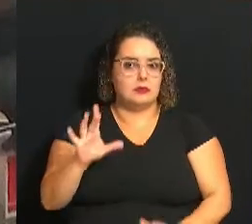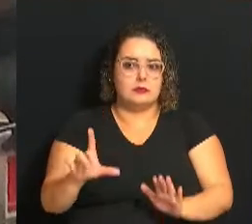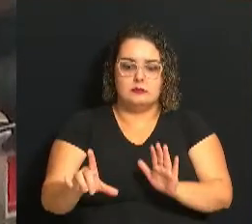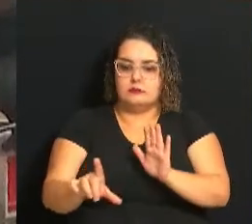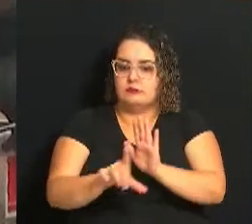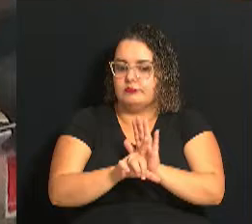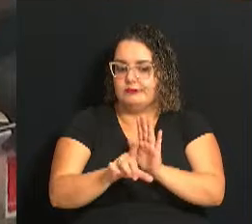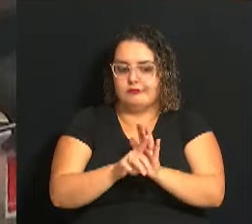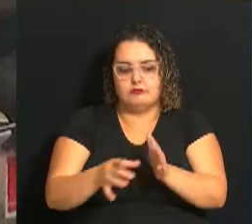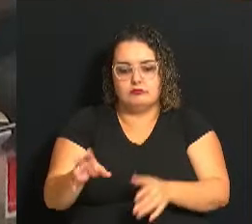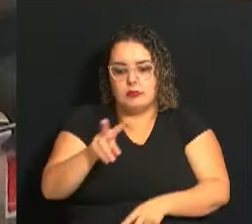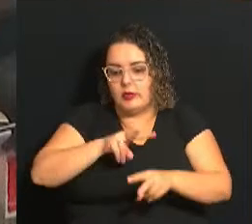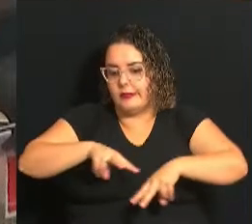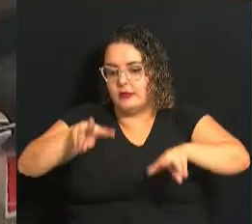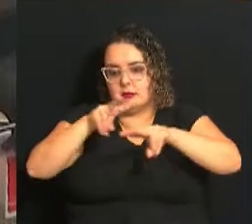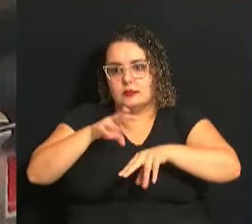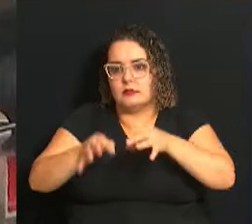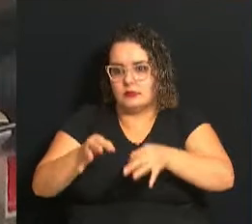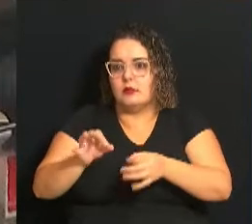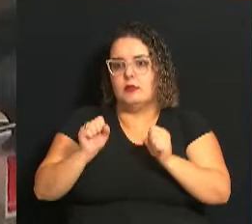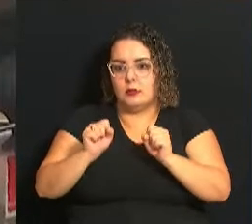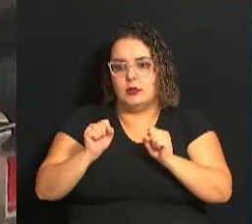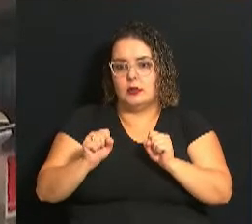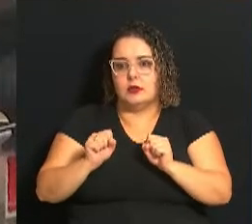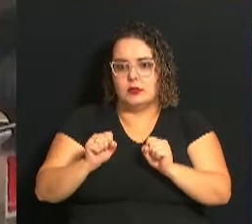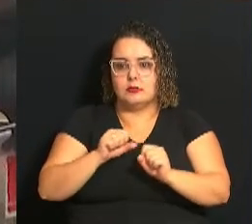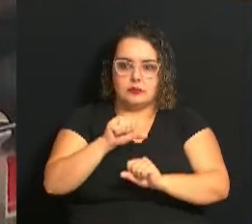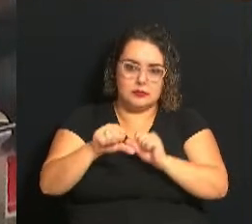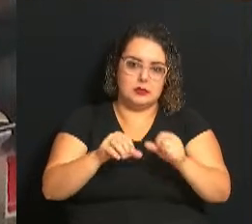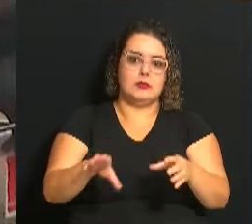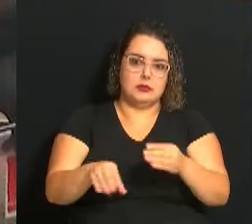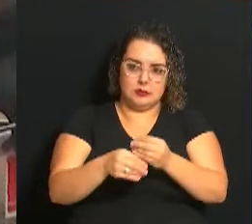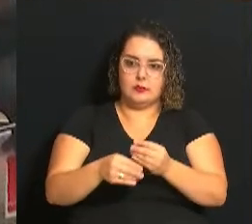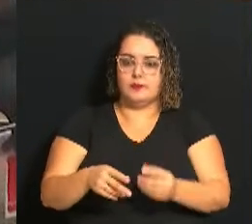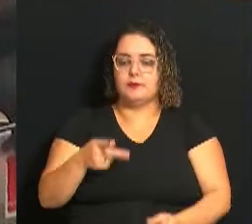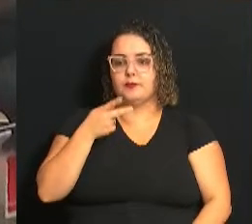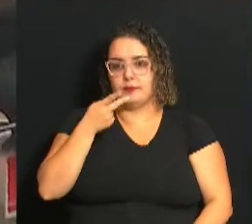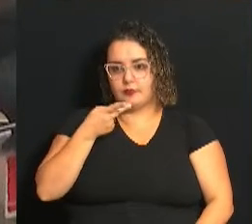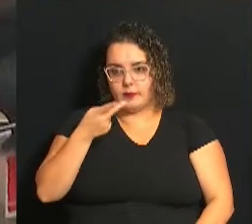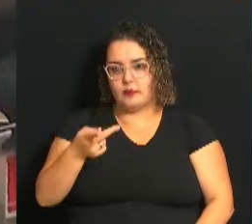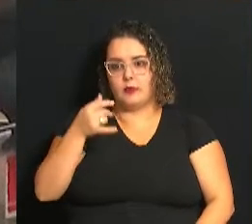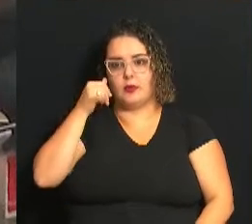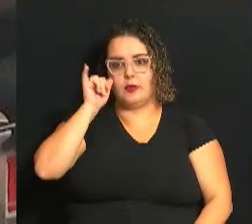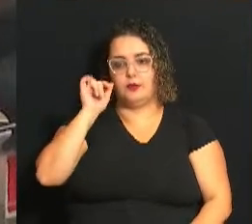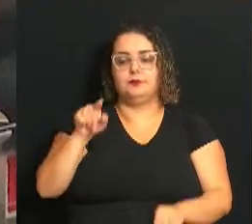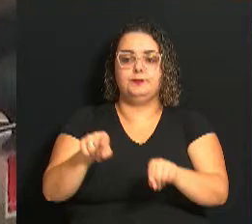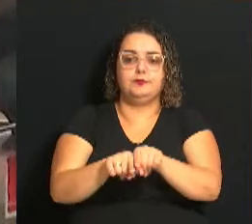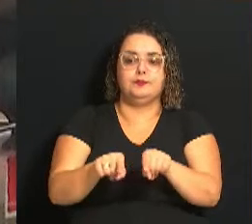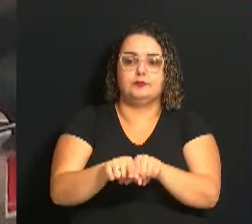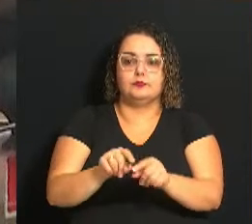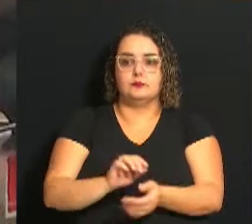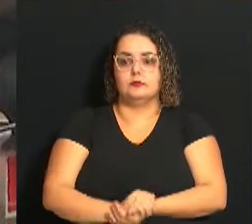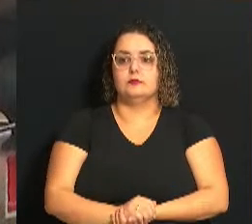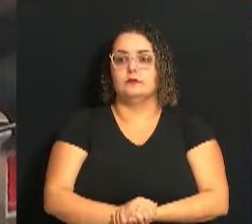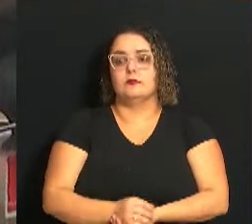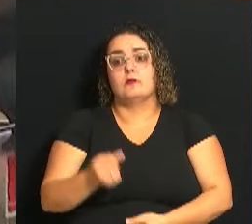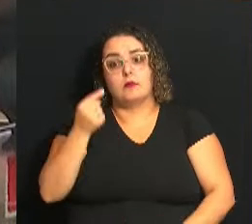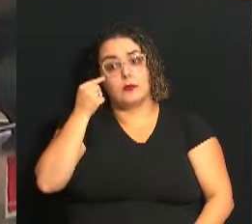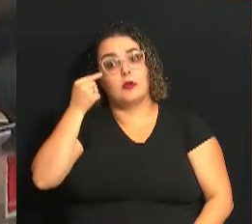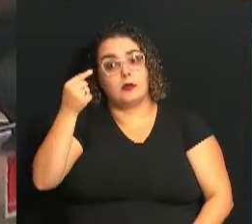e a gente pode depois acertar. Agora, respondendo ao vereador Paulo Búfalo também, a ideia é que não